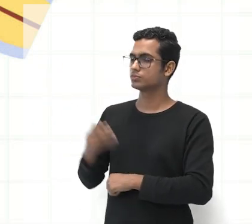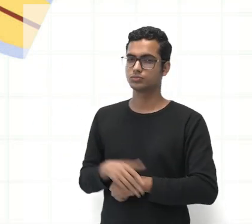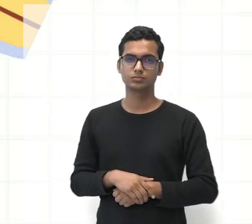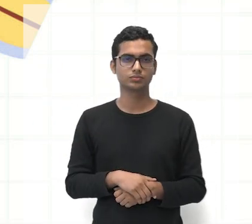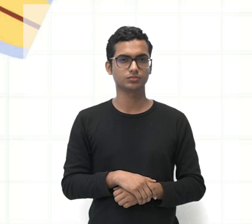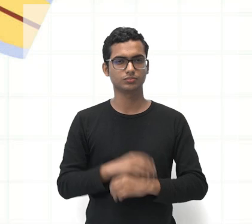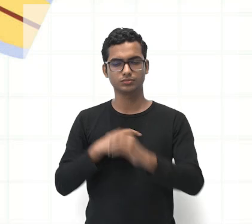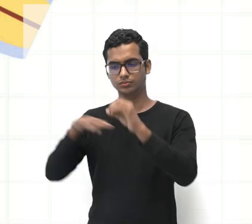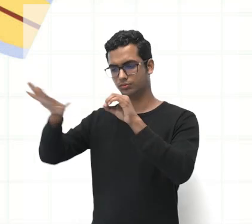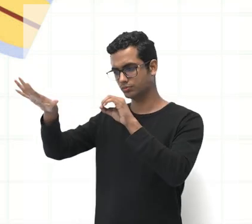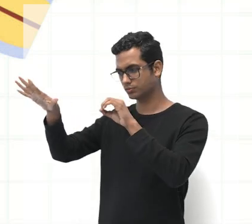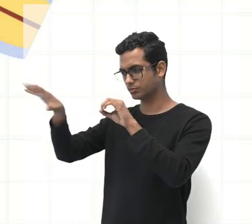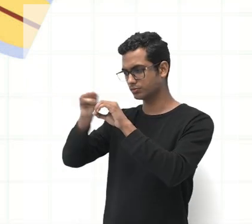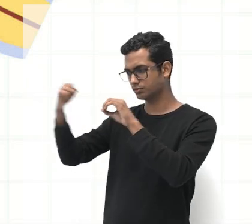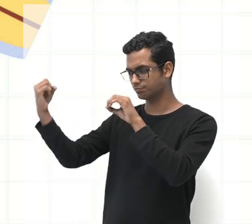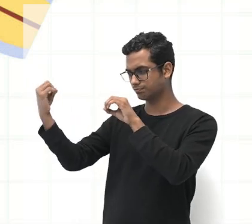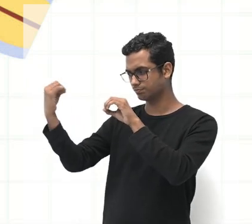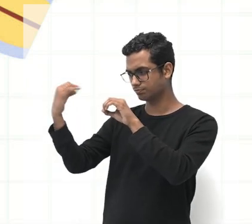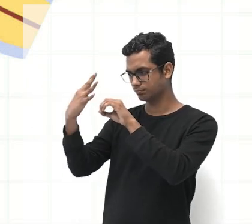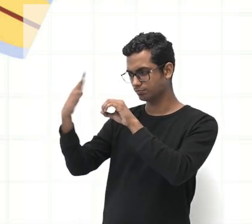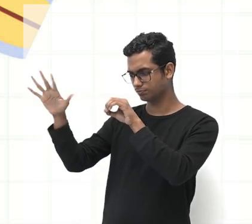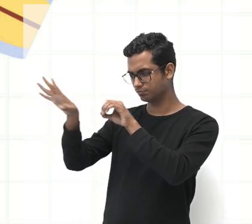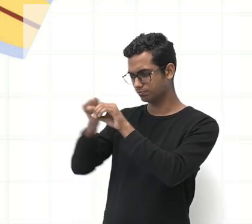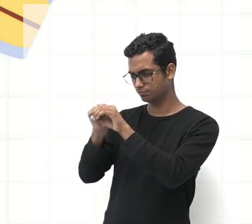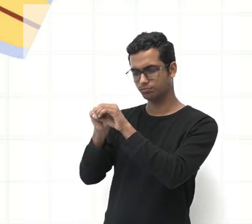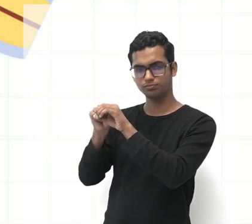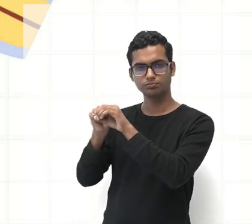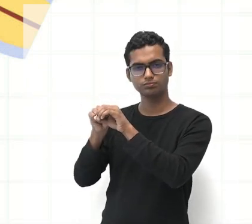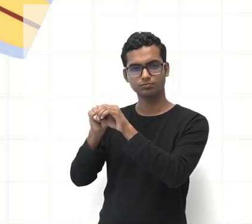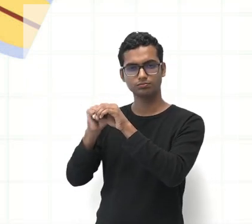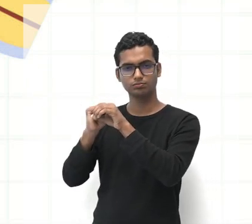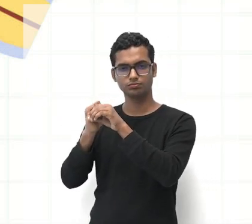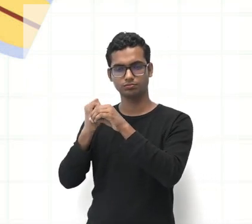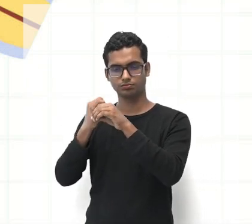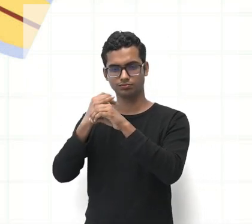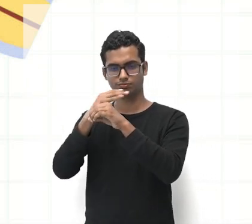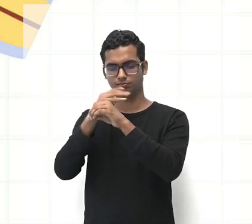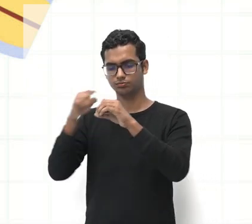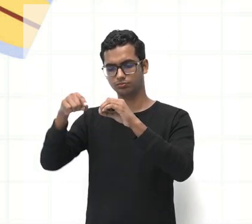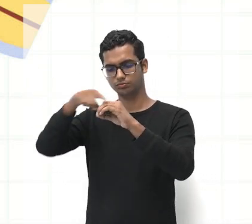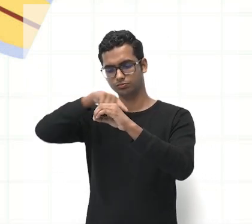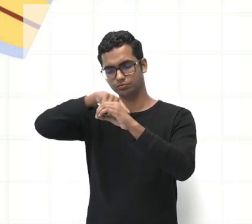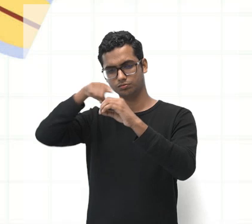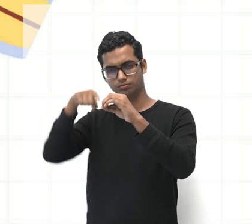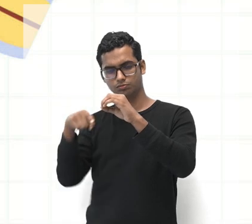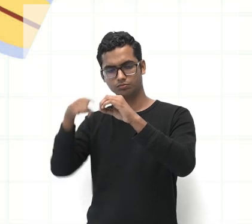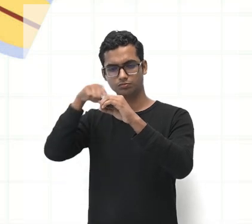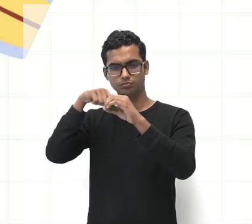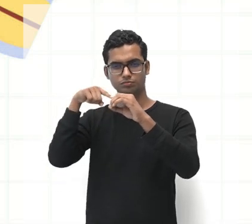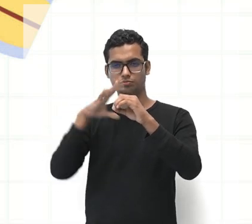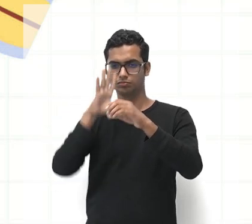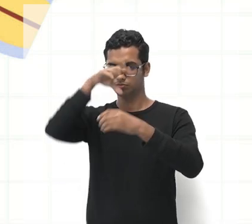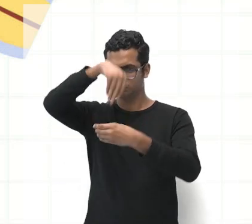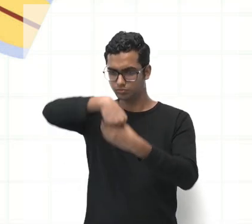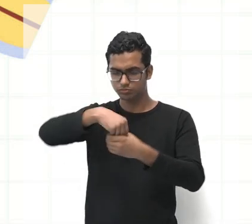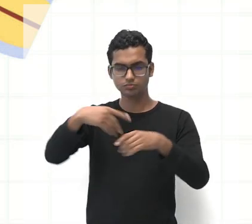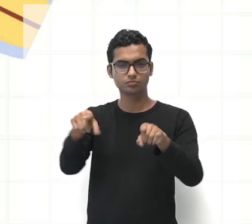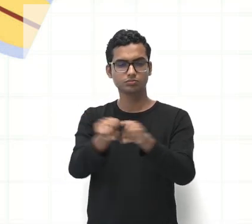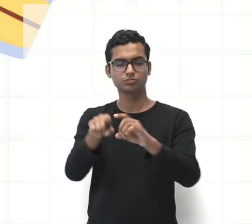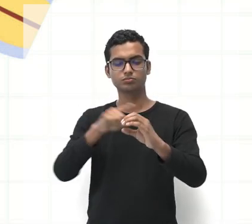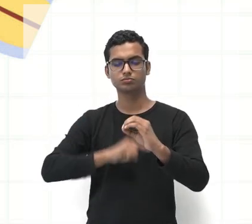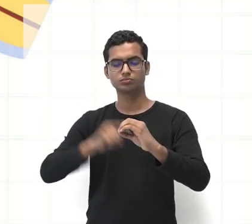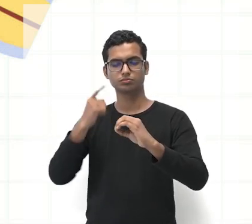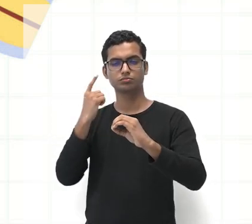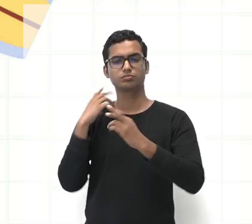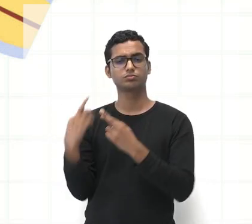nessa ordem de percepção de imagem. Os fotorreceptores, que estão presentes aí na anatomia da retina, eles vão